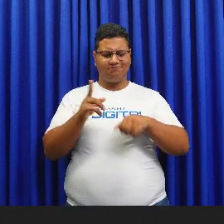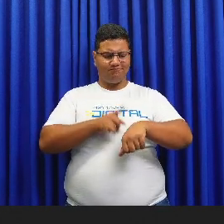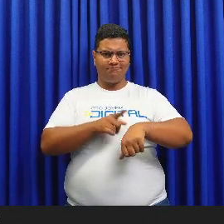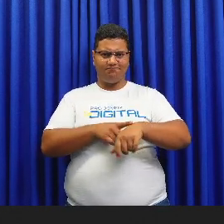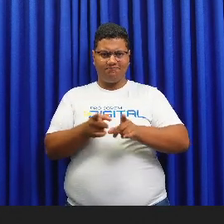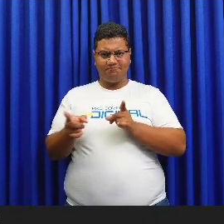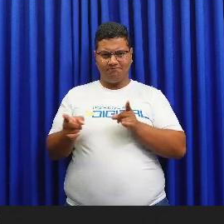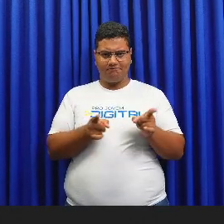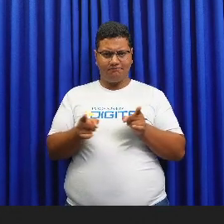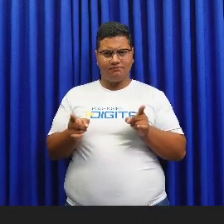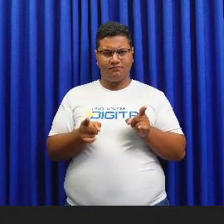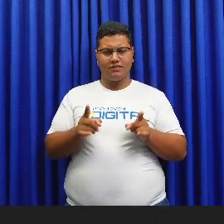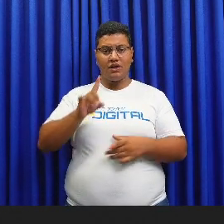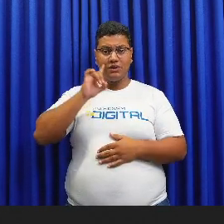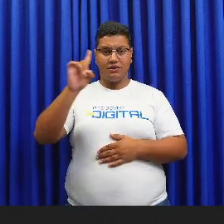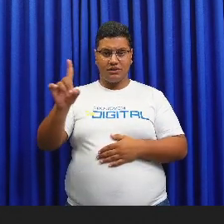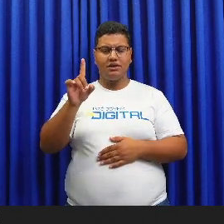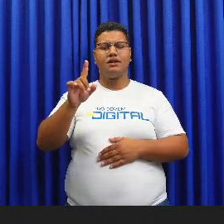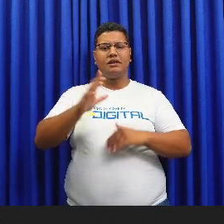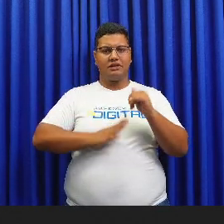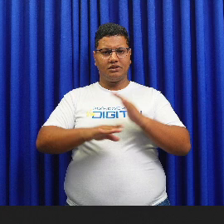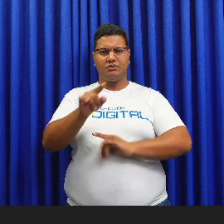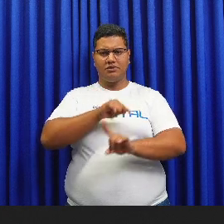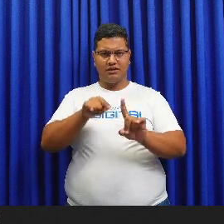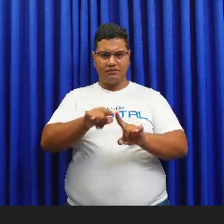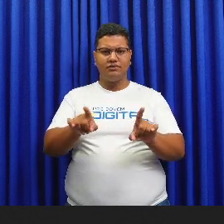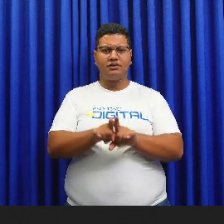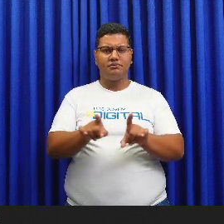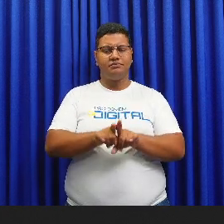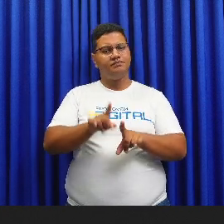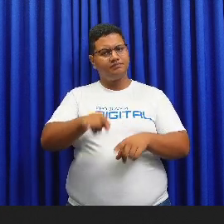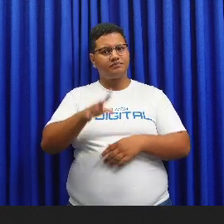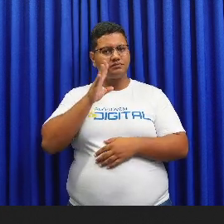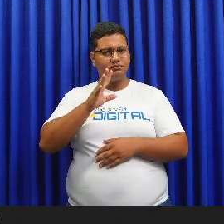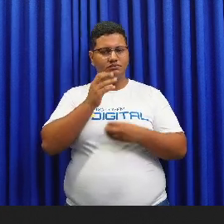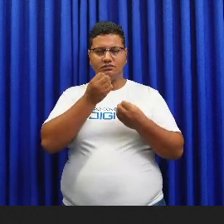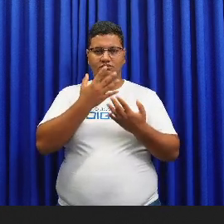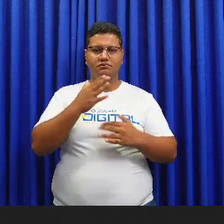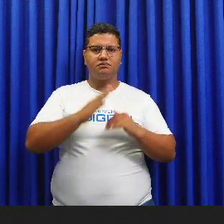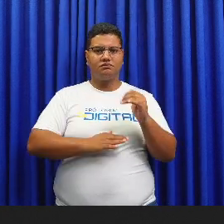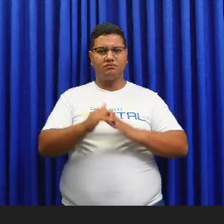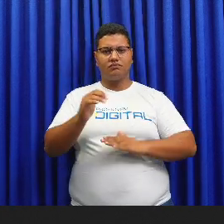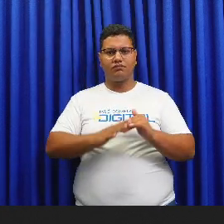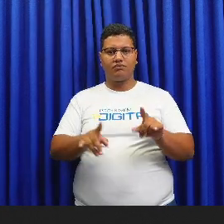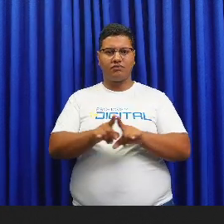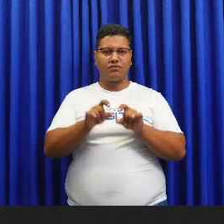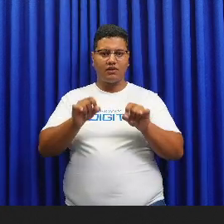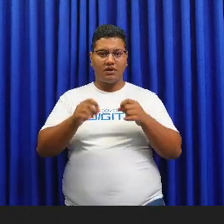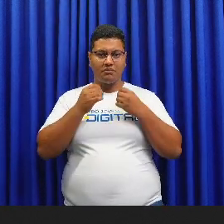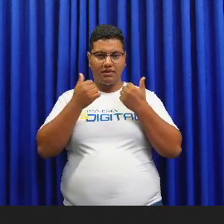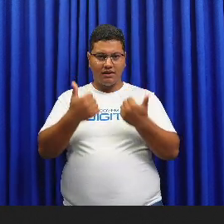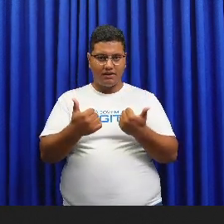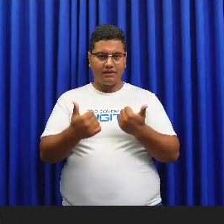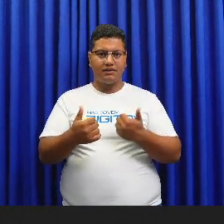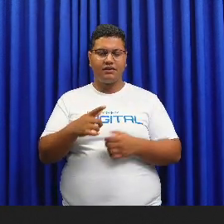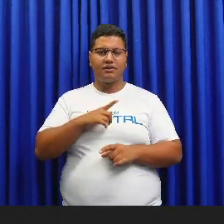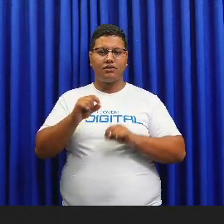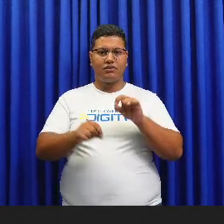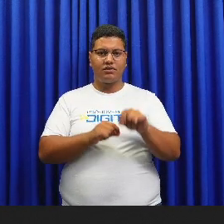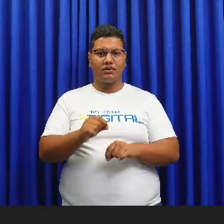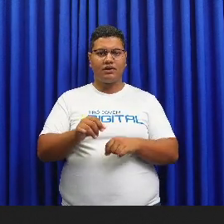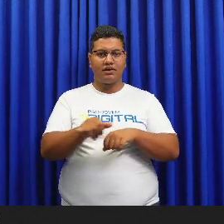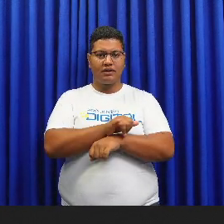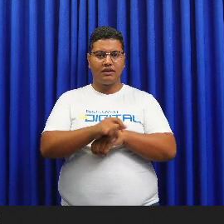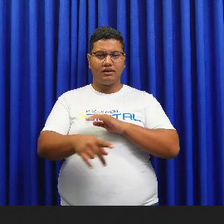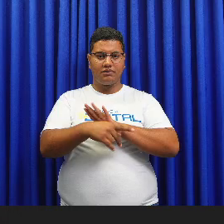de datas, de tarefas, beleza? Então faça algo aí bem feitinho, beleza? Temos aqui bonitinho